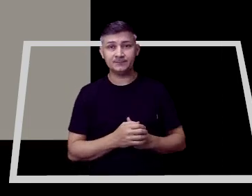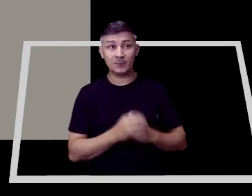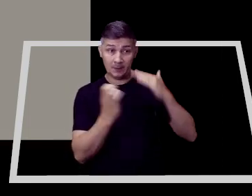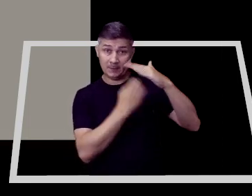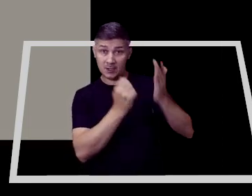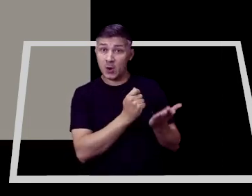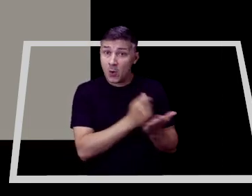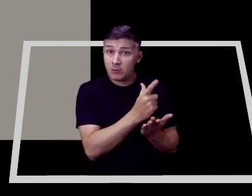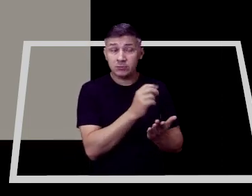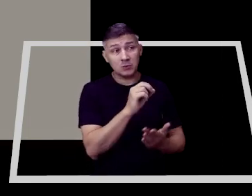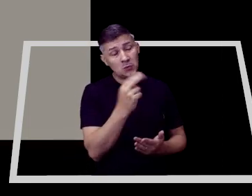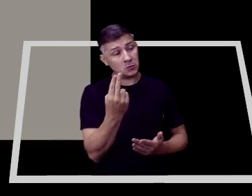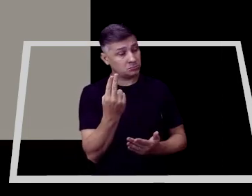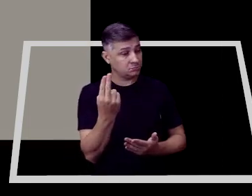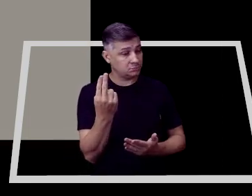ou,